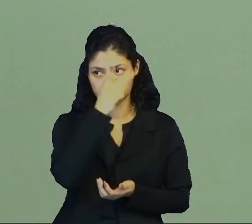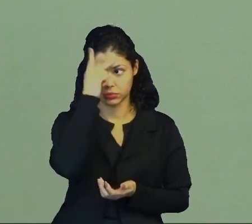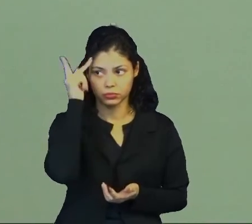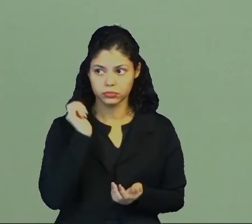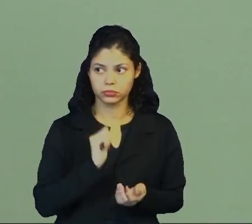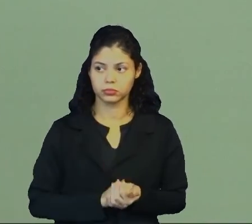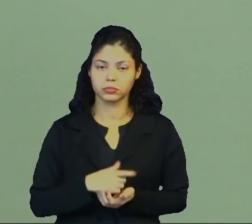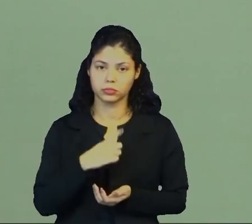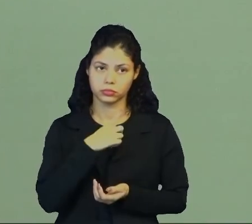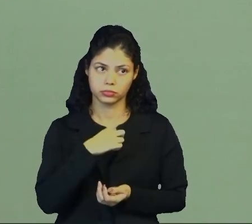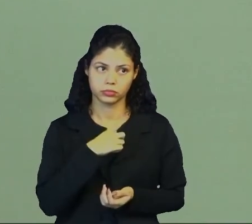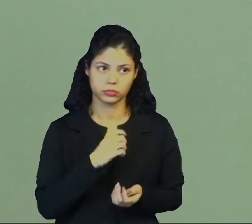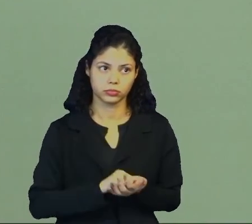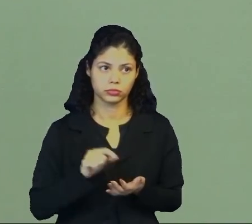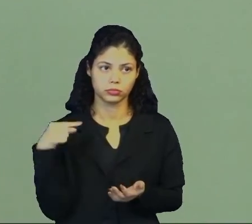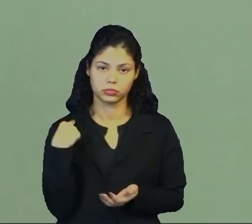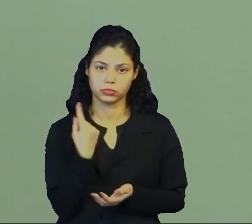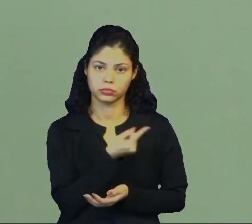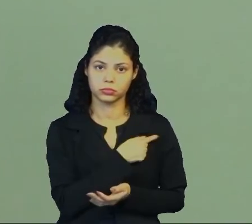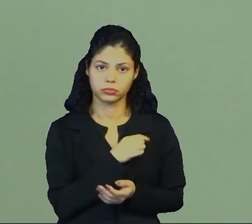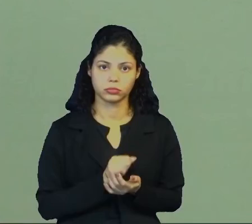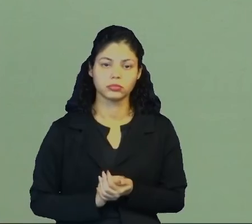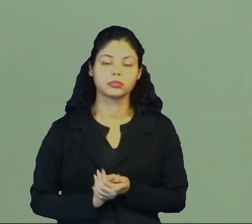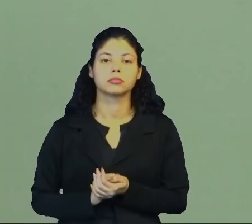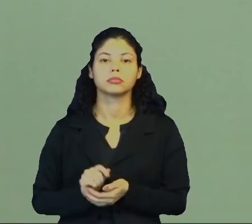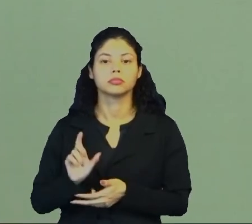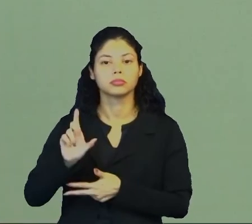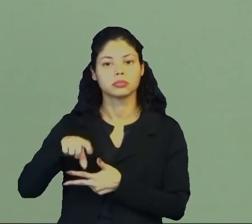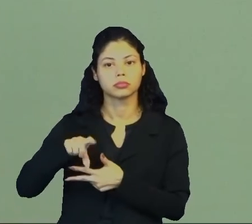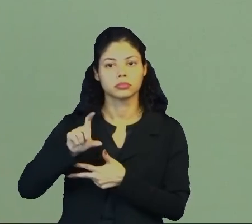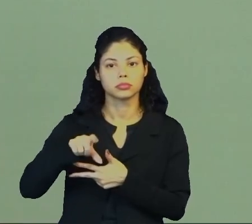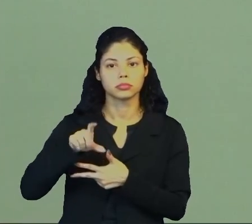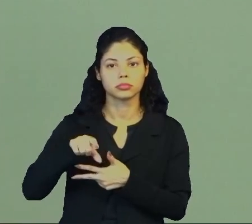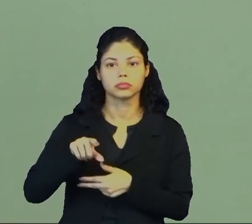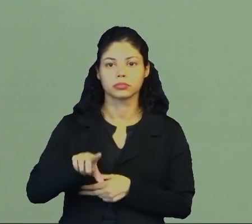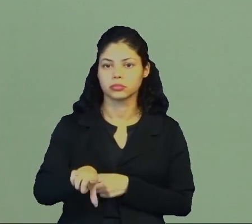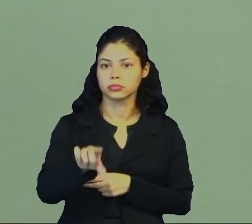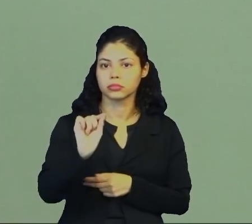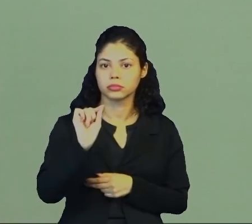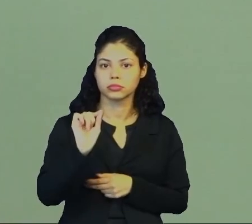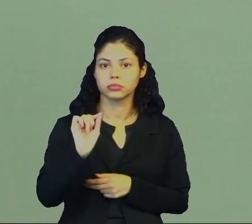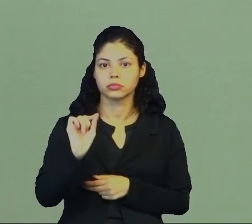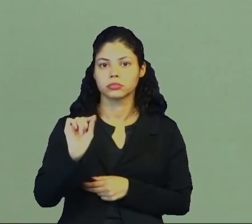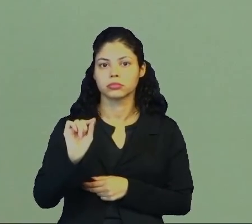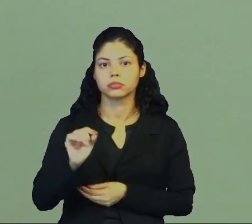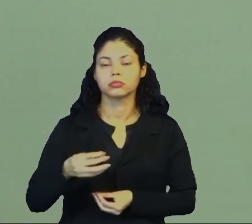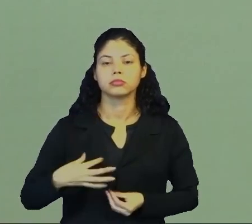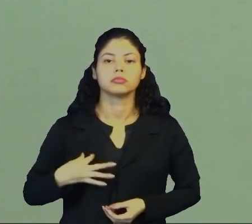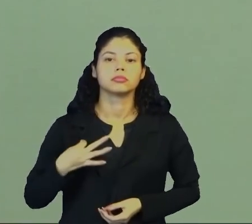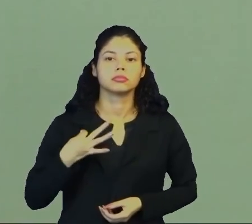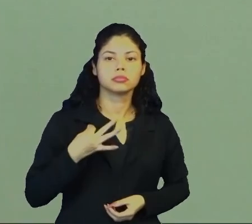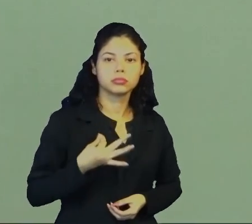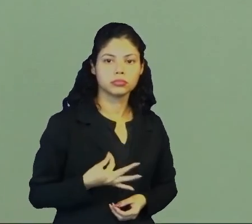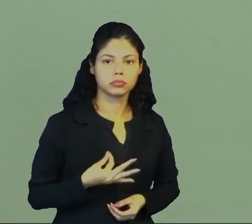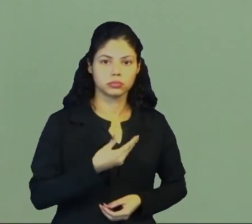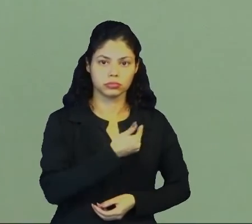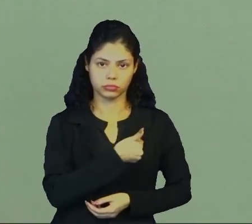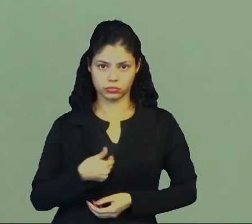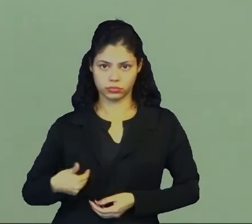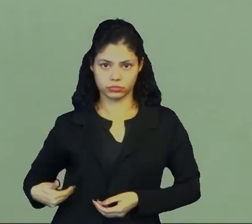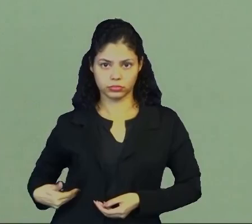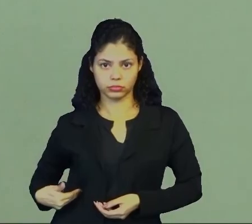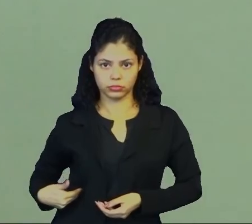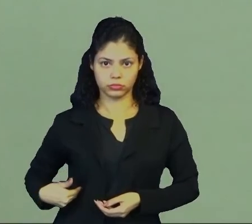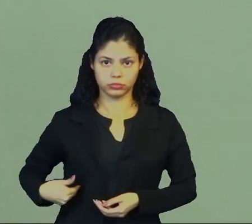pessoa que ocupa lá, né, o nosso executivo tem sempre as suas escolhas, né, à disposição do público,